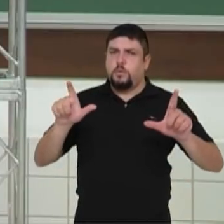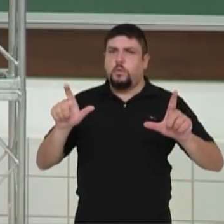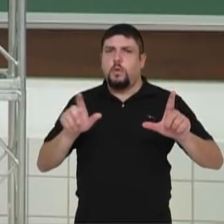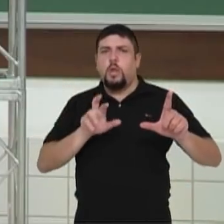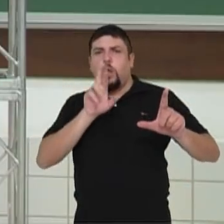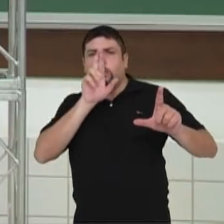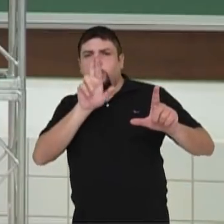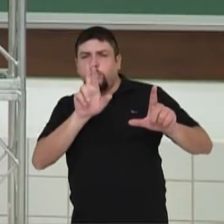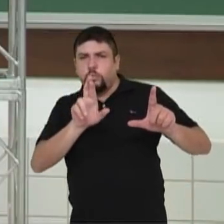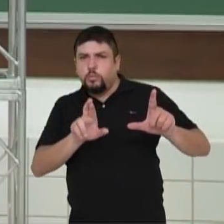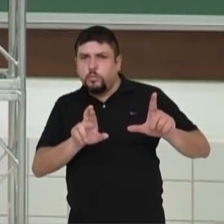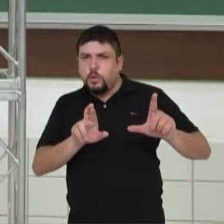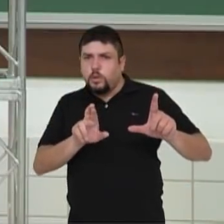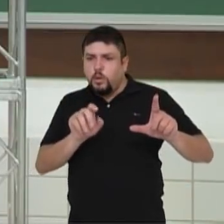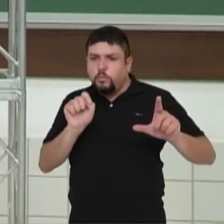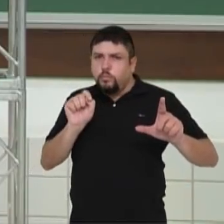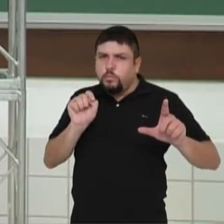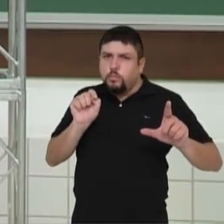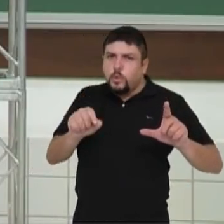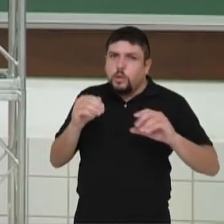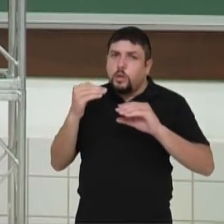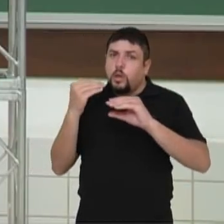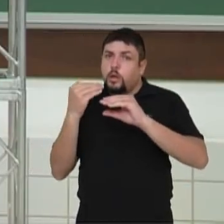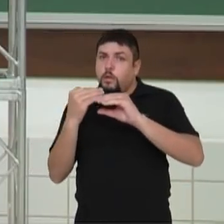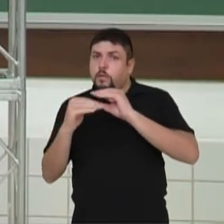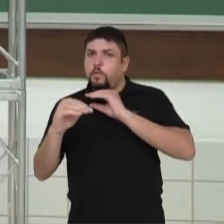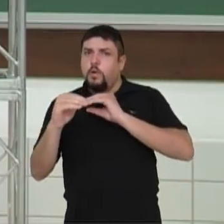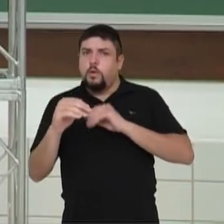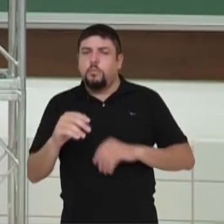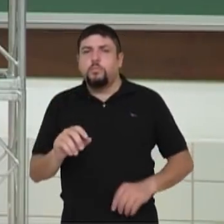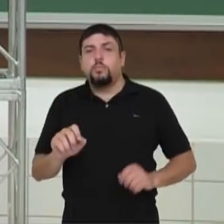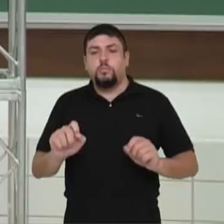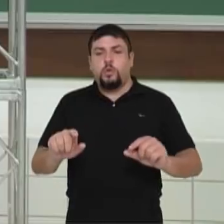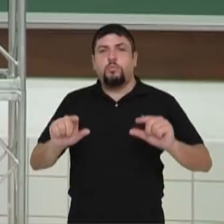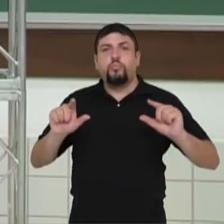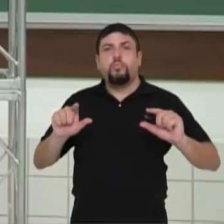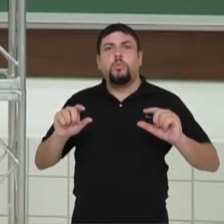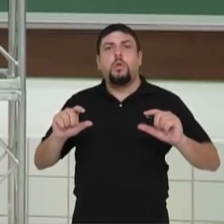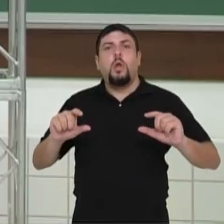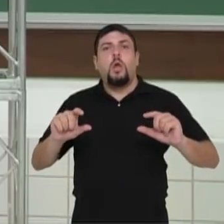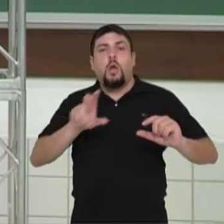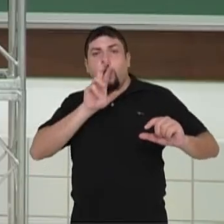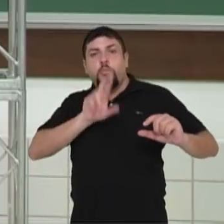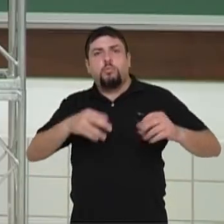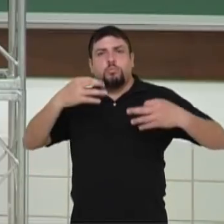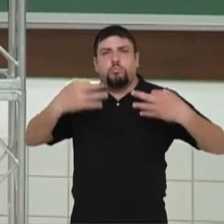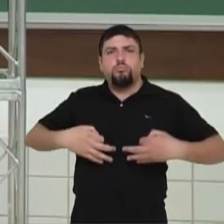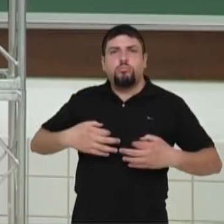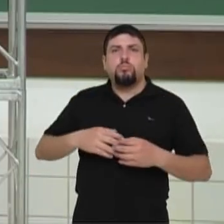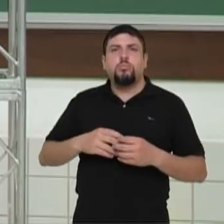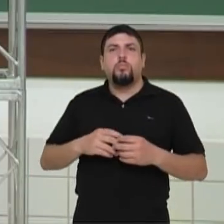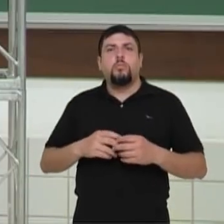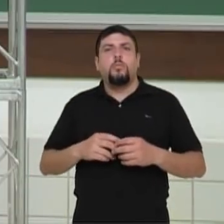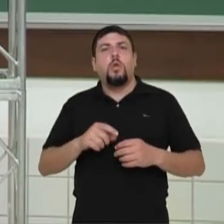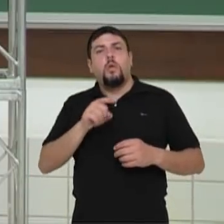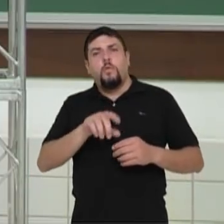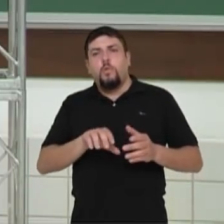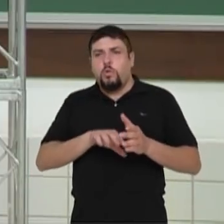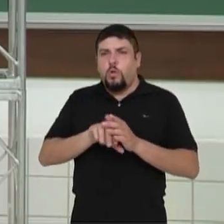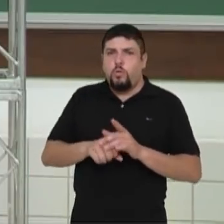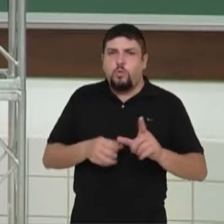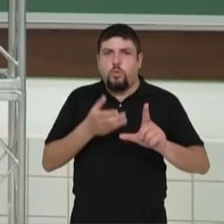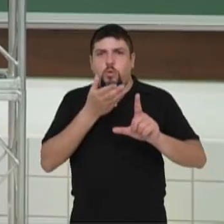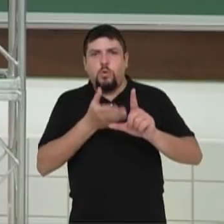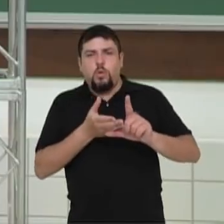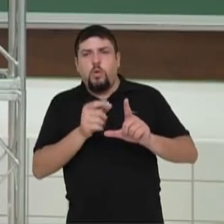formulário, clique em enviar, tá? Vai aparecer lá a respostinha para você do que você enviou e daí você vai para o Google Classroom e marca a